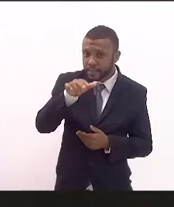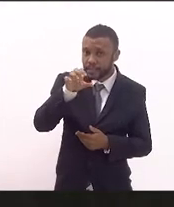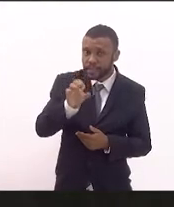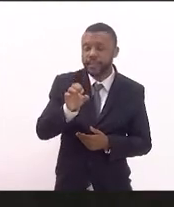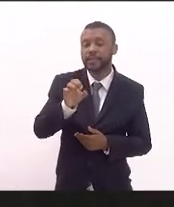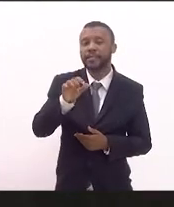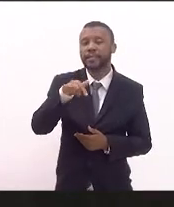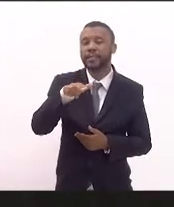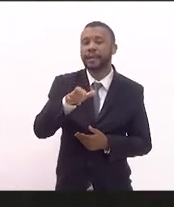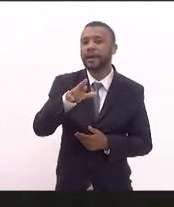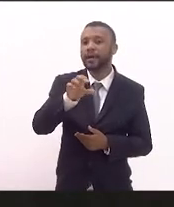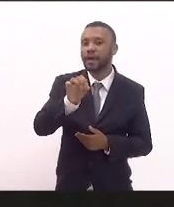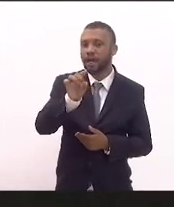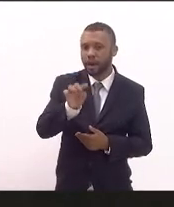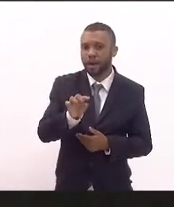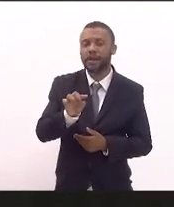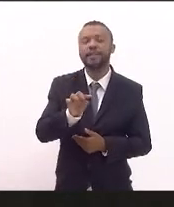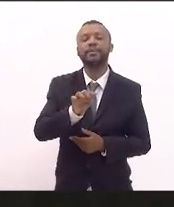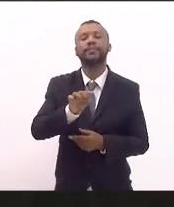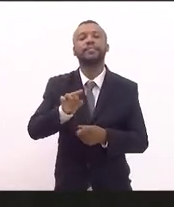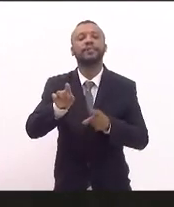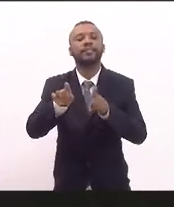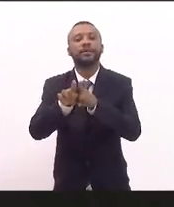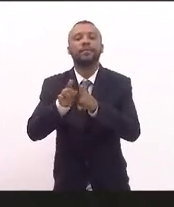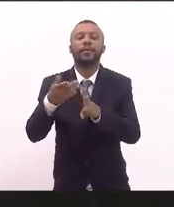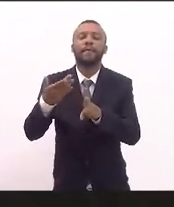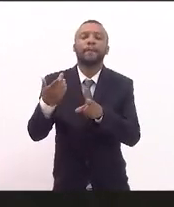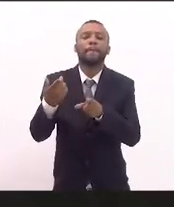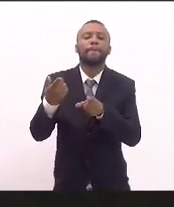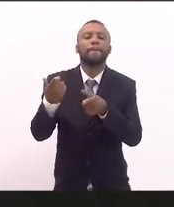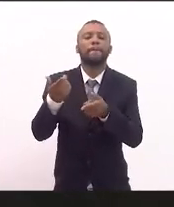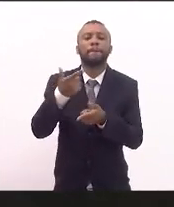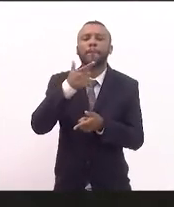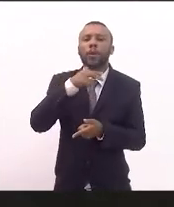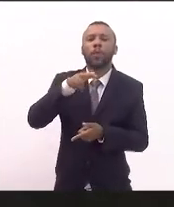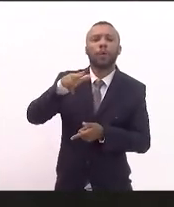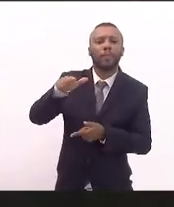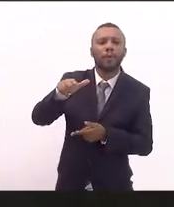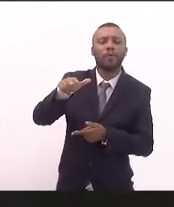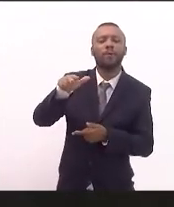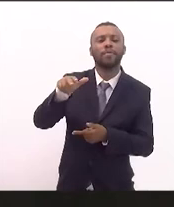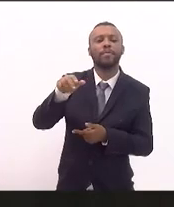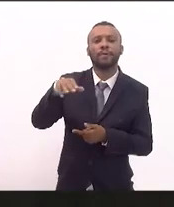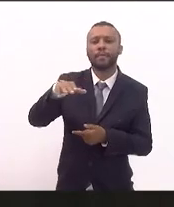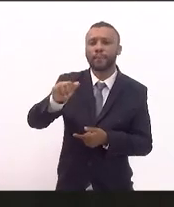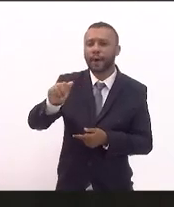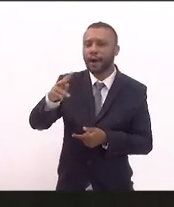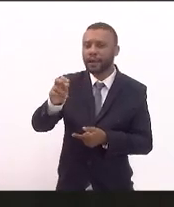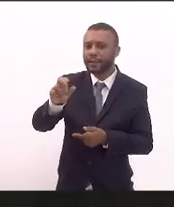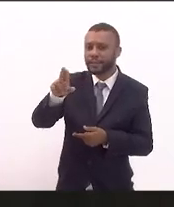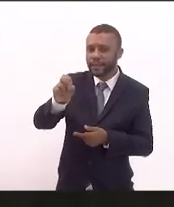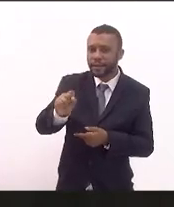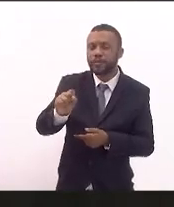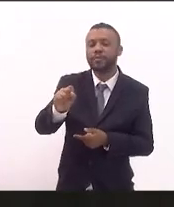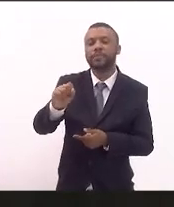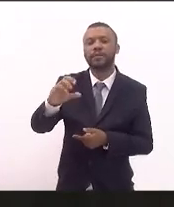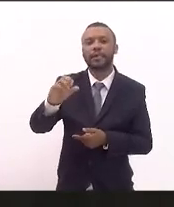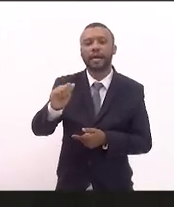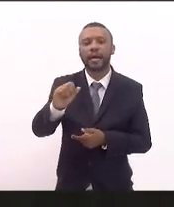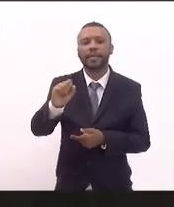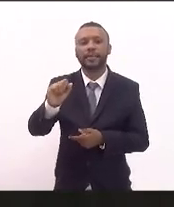nossa delegada, e o meu irmão Matheus Casado, acho que está por aí ainda.